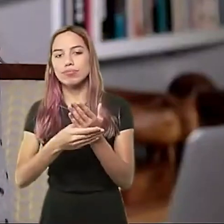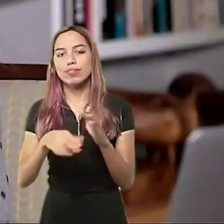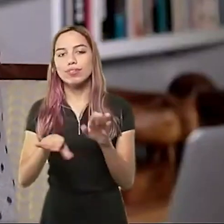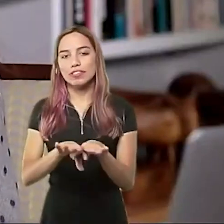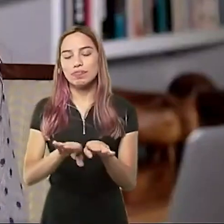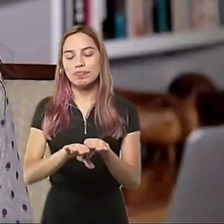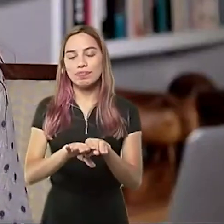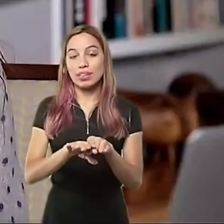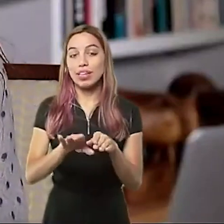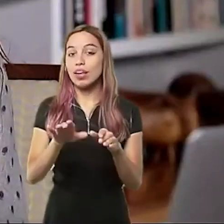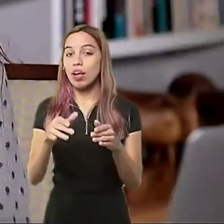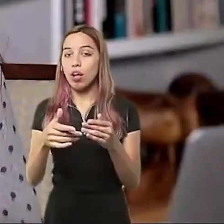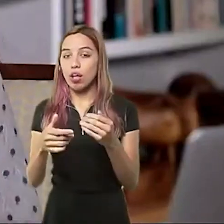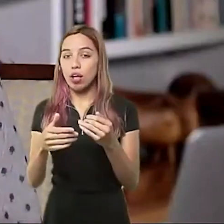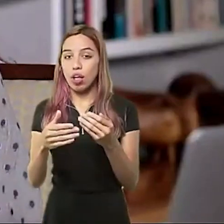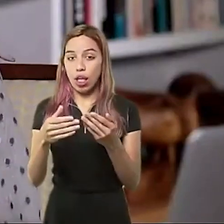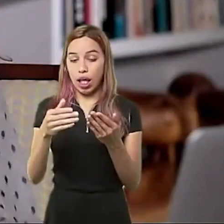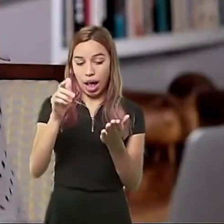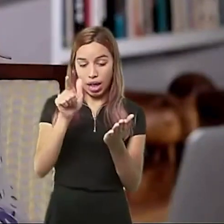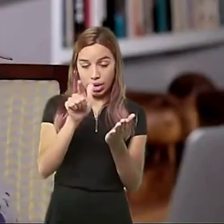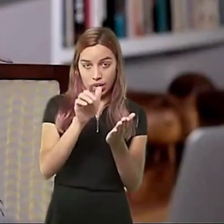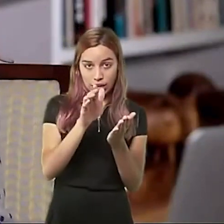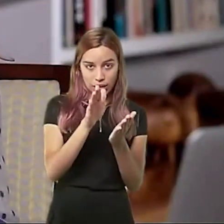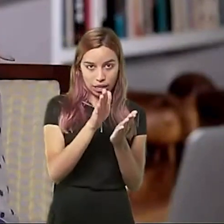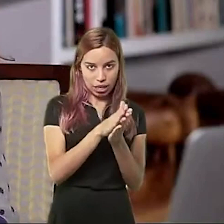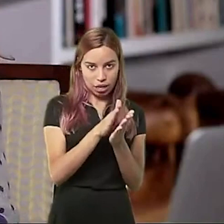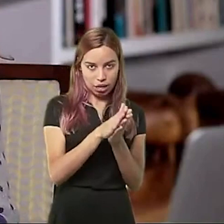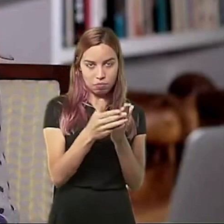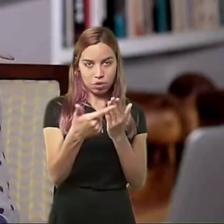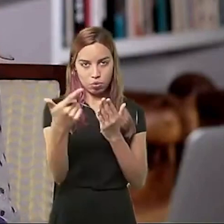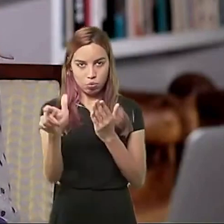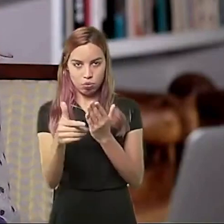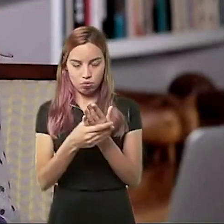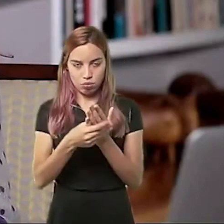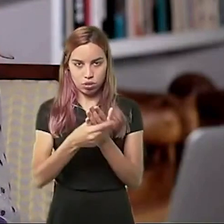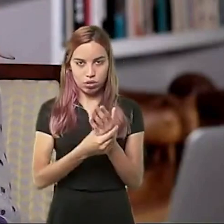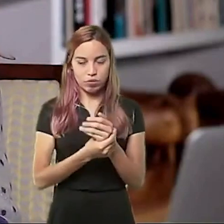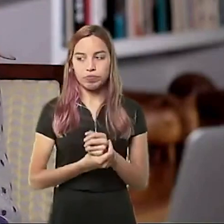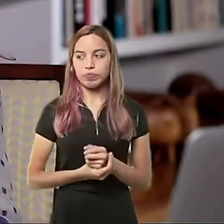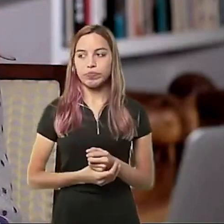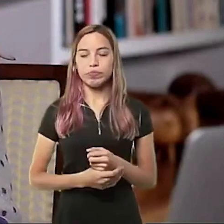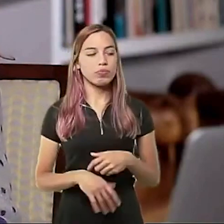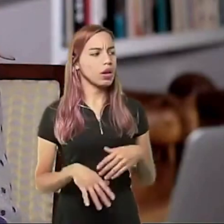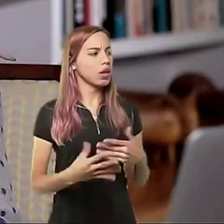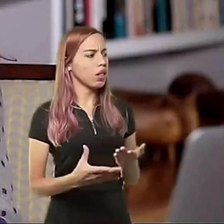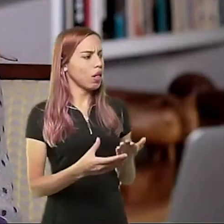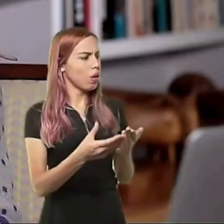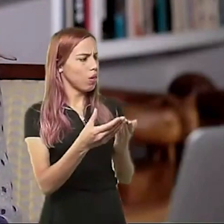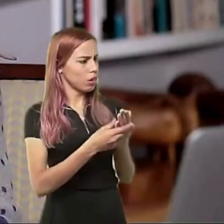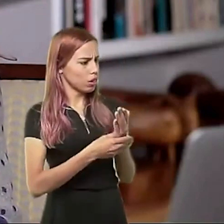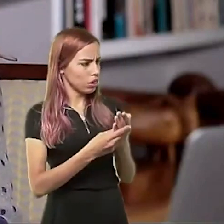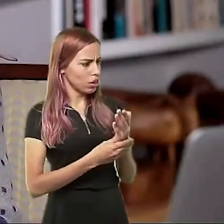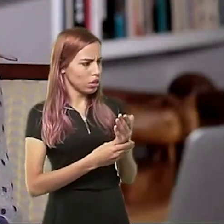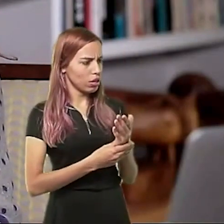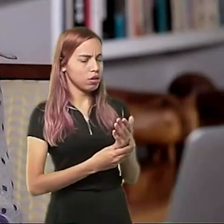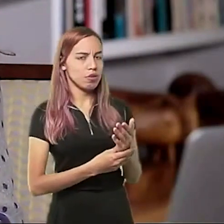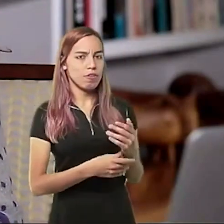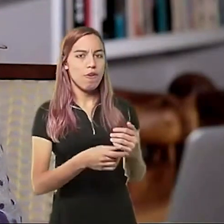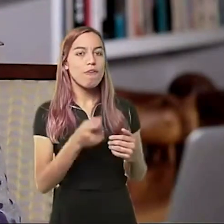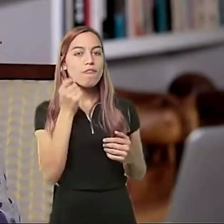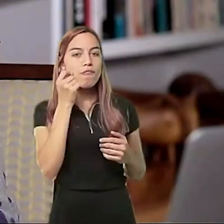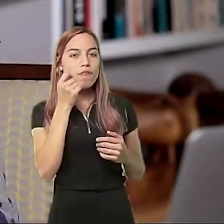no Doramar ou Odisseia, né? Já que a gente já mostrou a capa. É um livro que traz